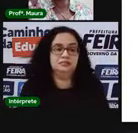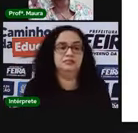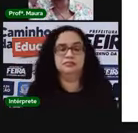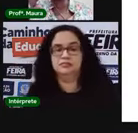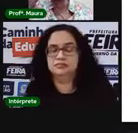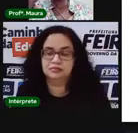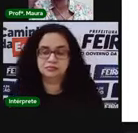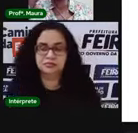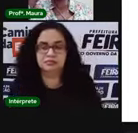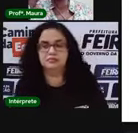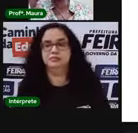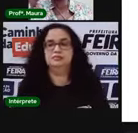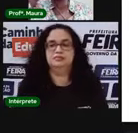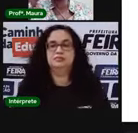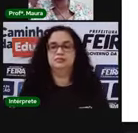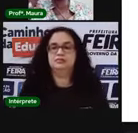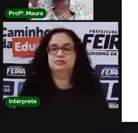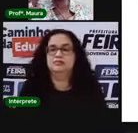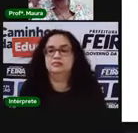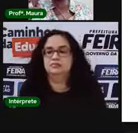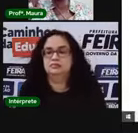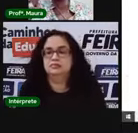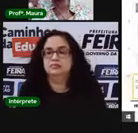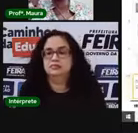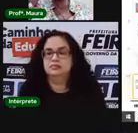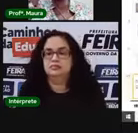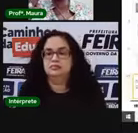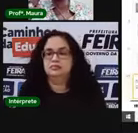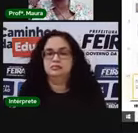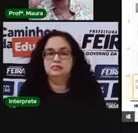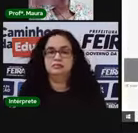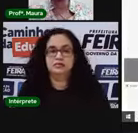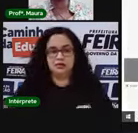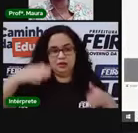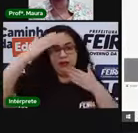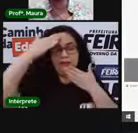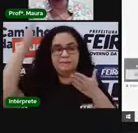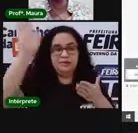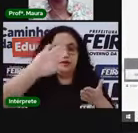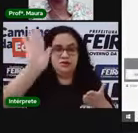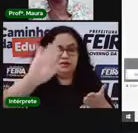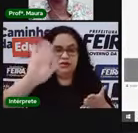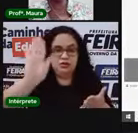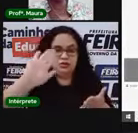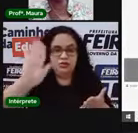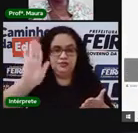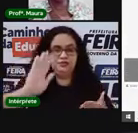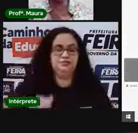Gratidão, Maura.